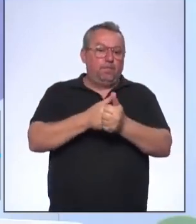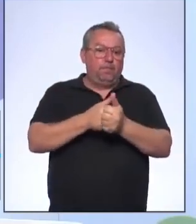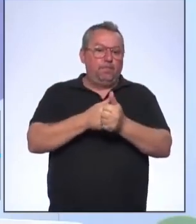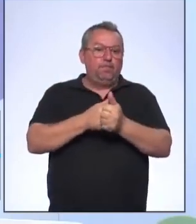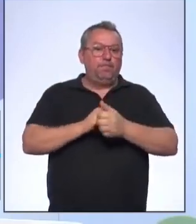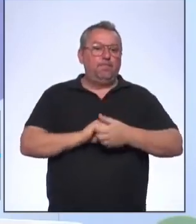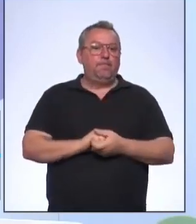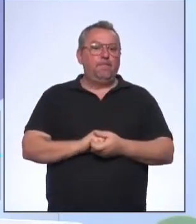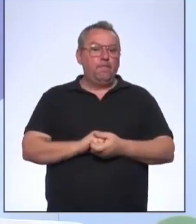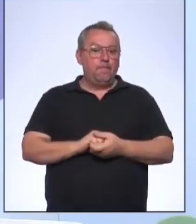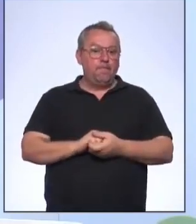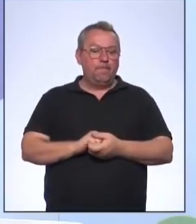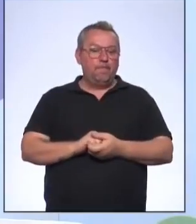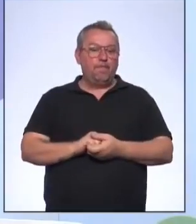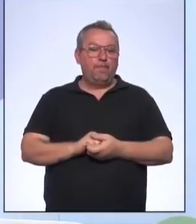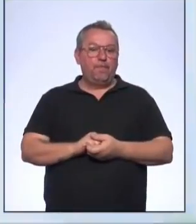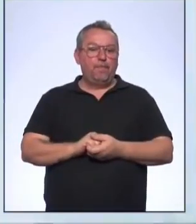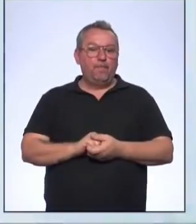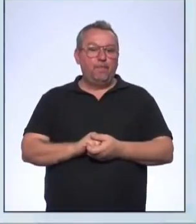tela. Certo, pessoal? Bora lá?